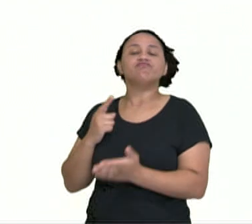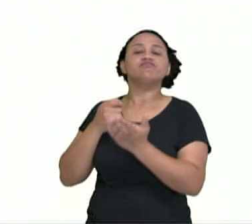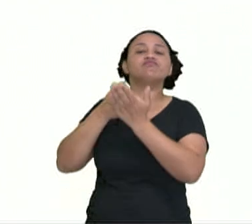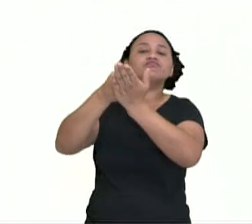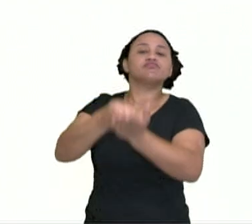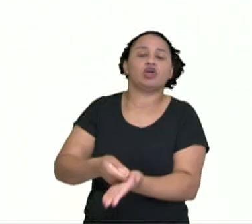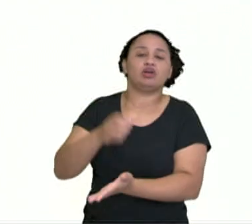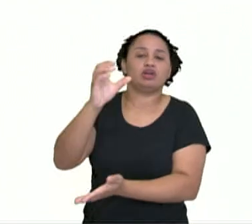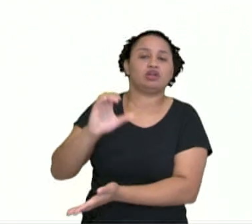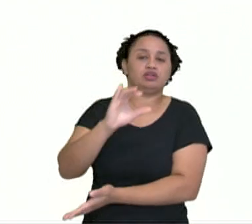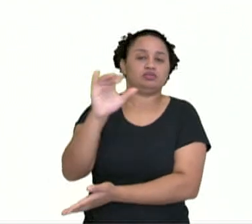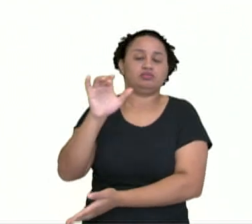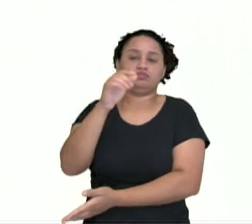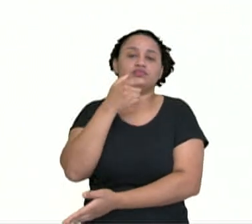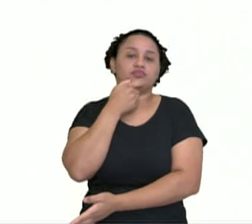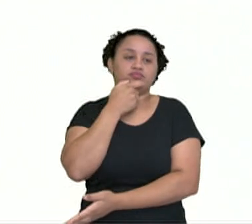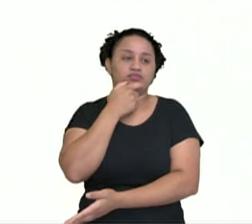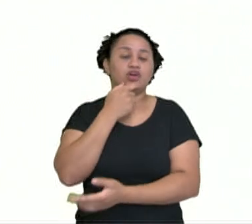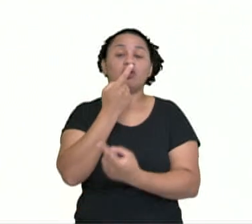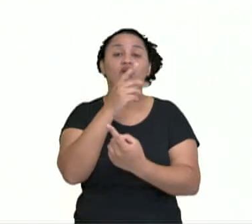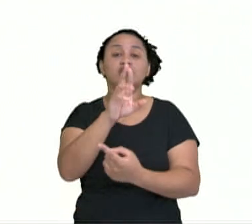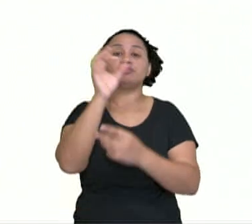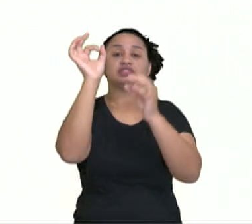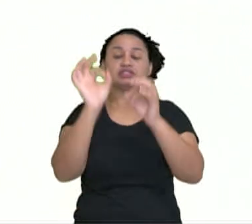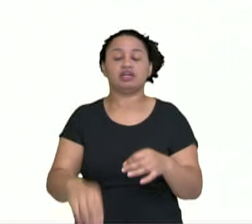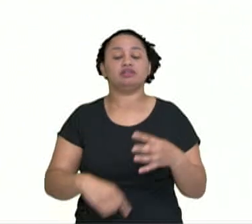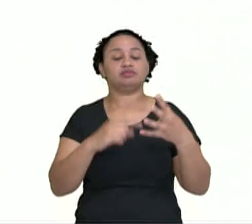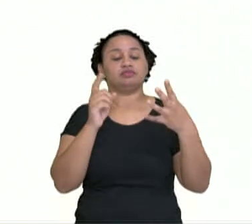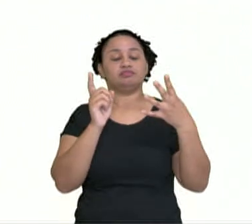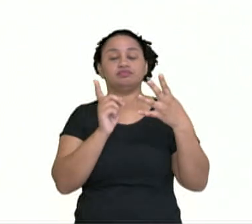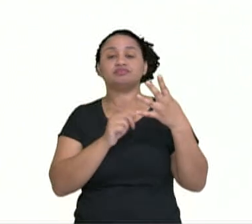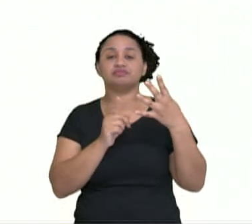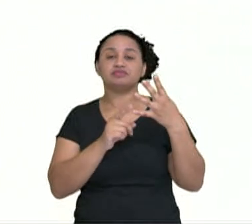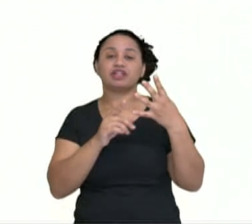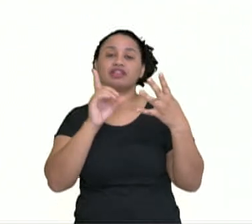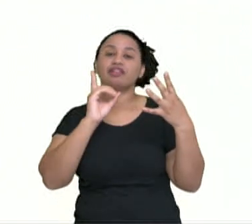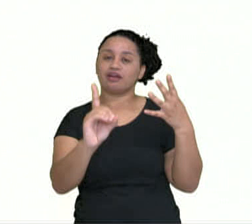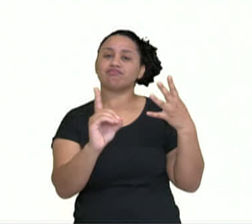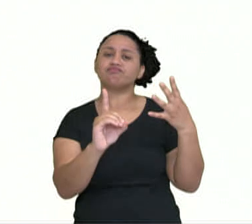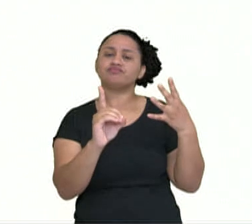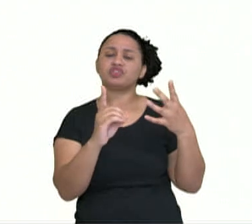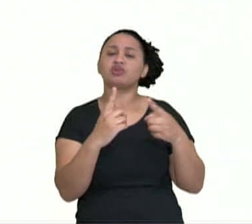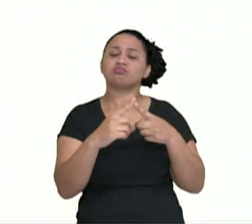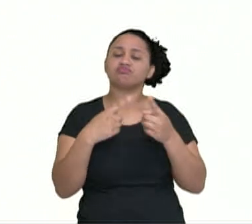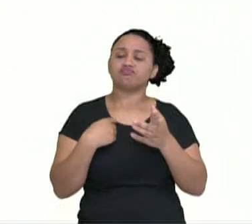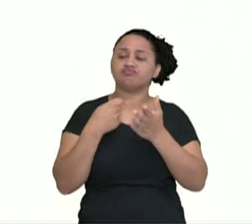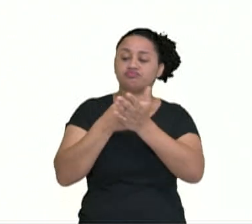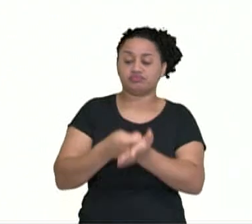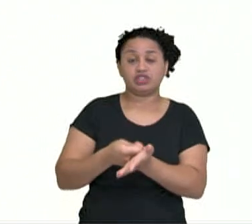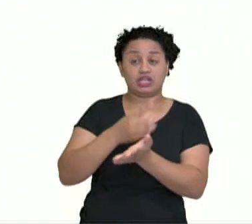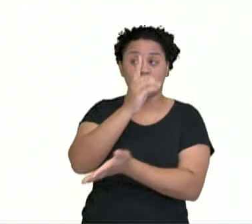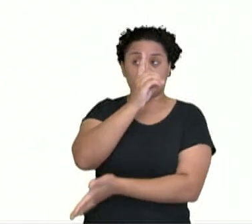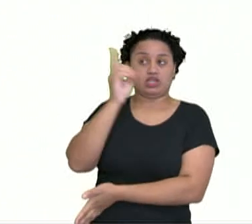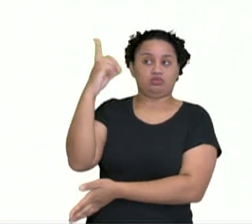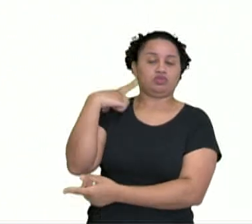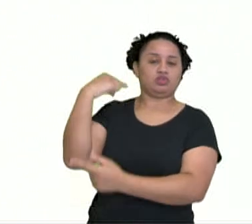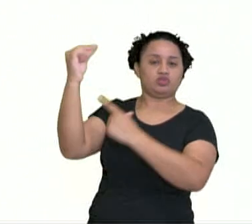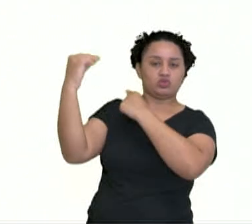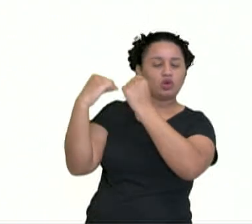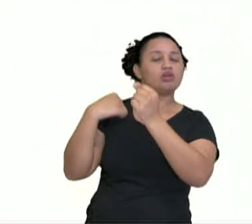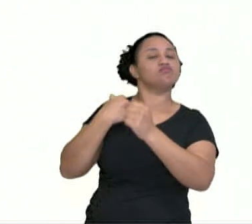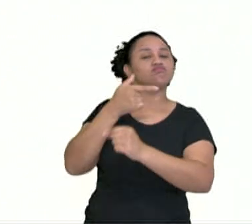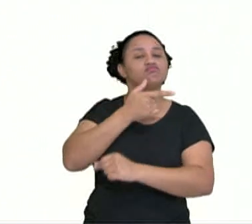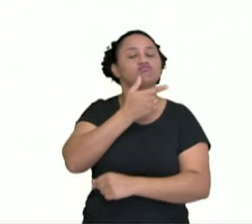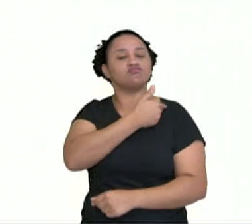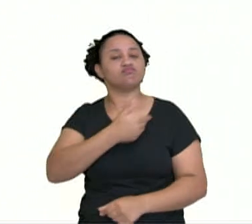na Inglaterra. E a letra correta é a letra D. Reafirmar seu direito divino de